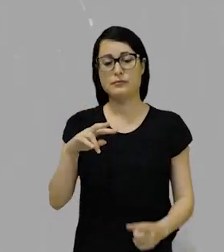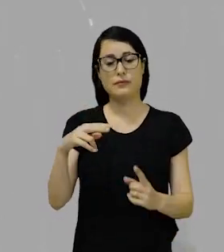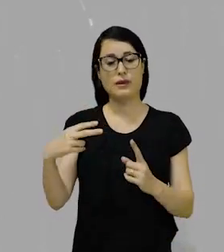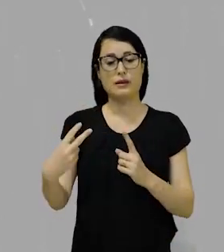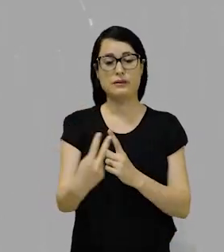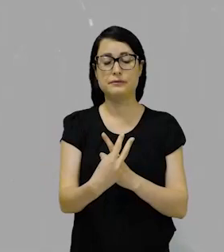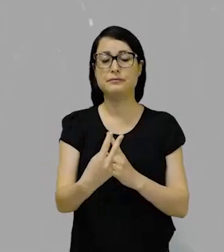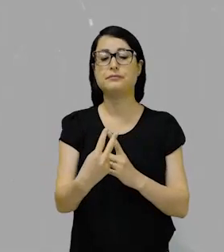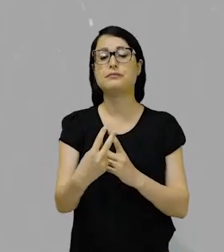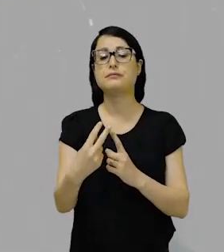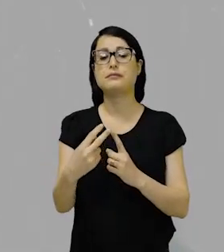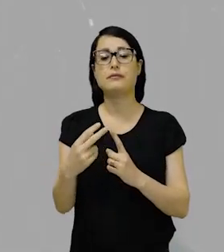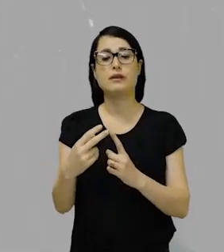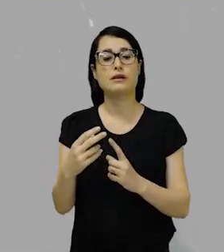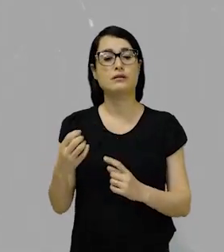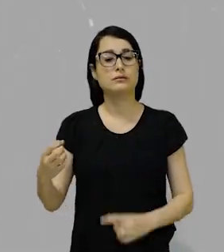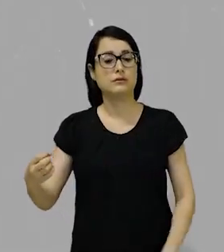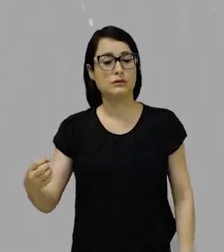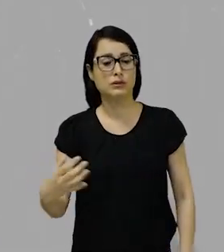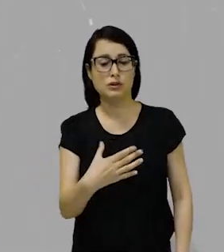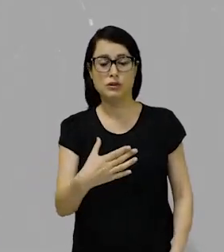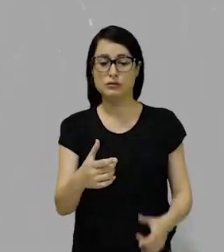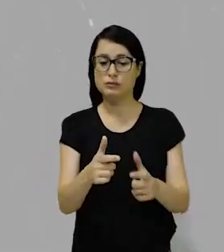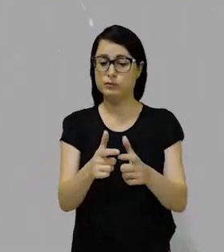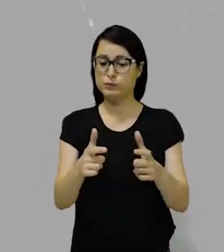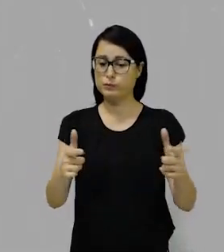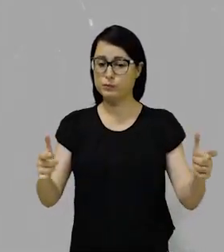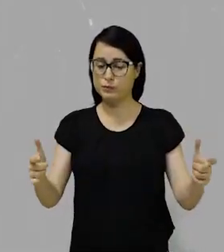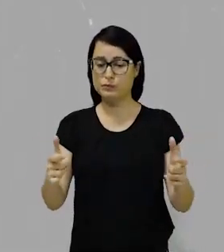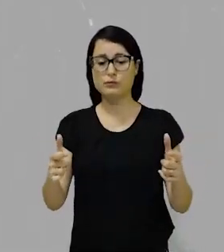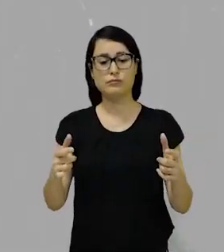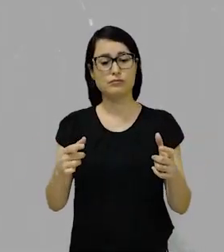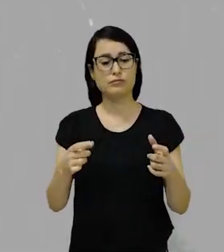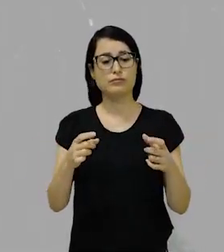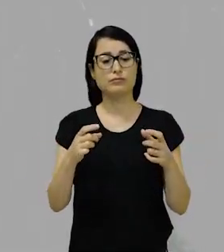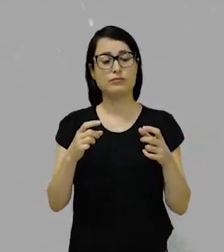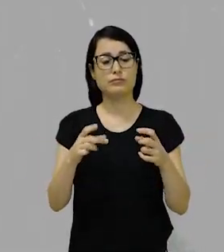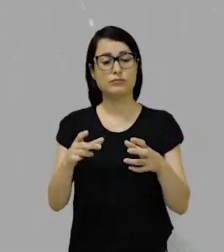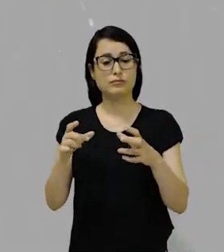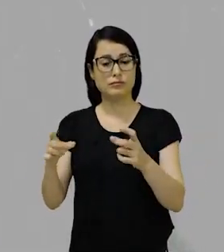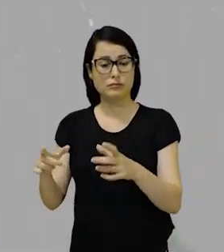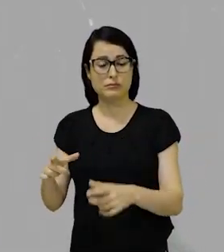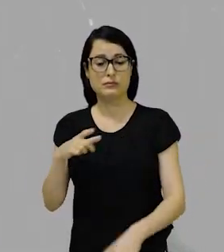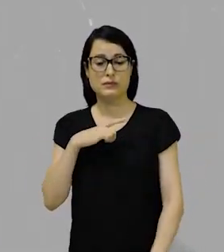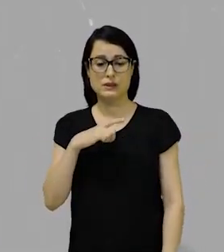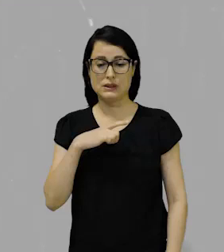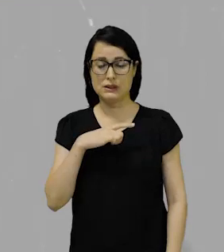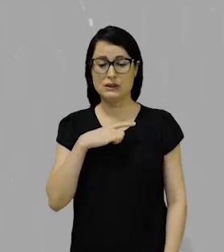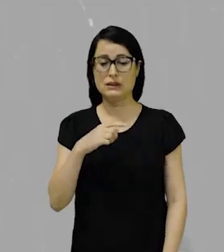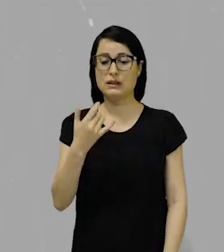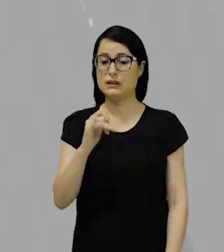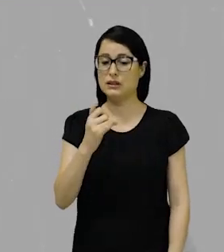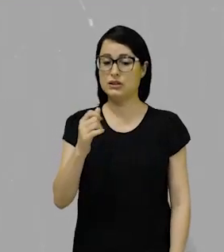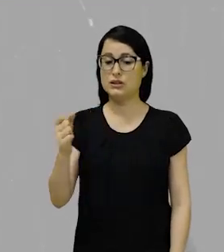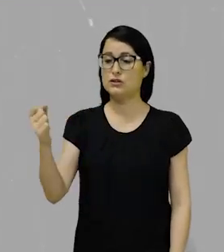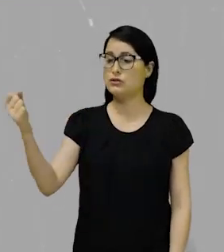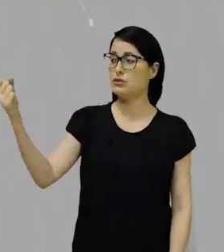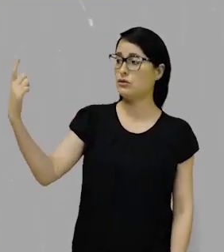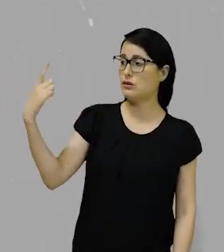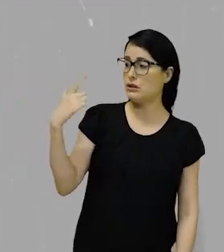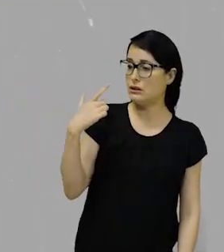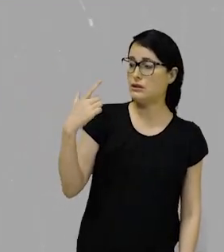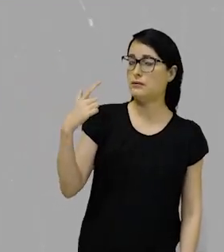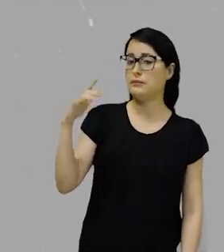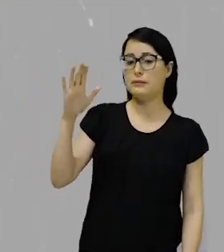perspectivas para ir para novos mercados em expansão. A energia solar, por exemplo, né, que ainda é um campo aí que precisa ser barateada,